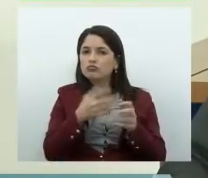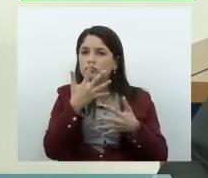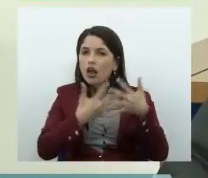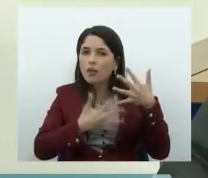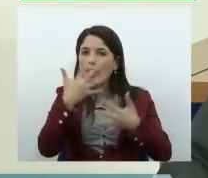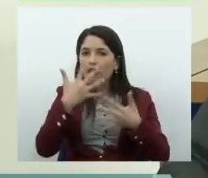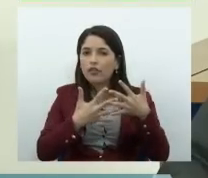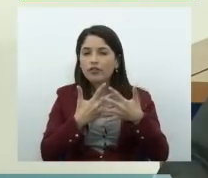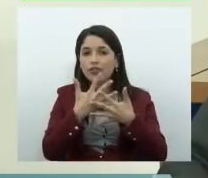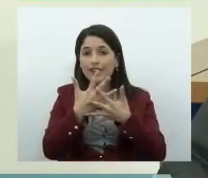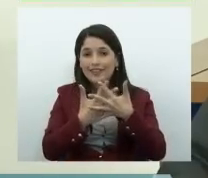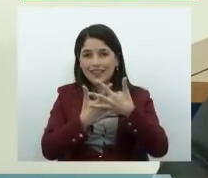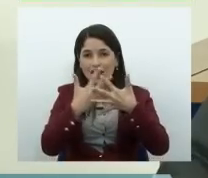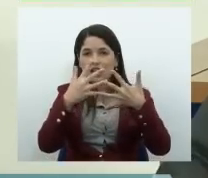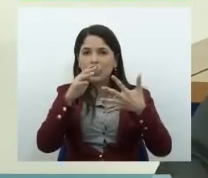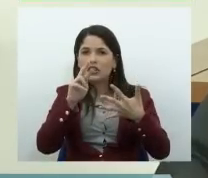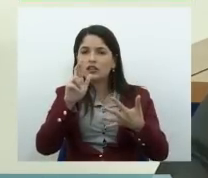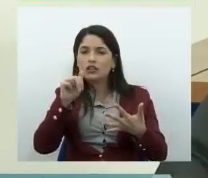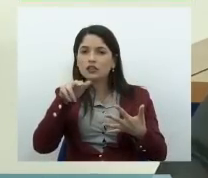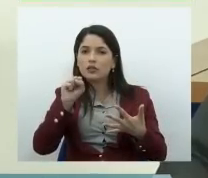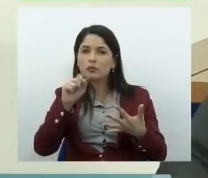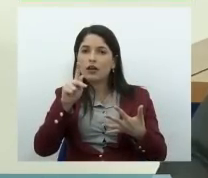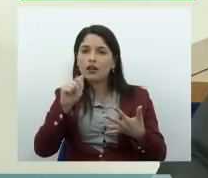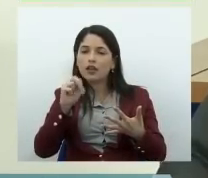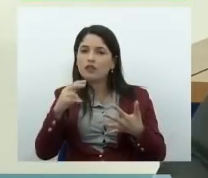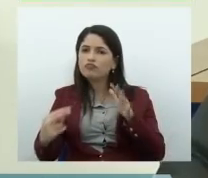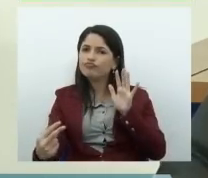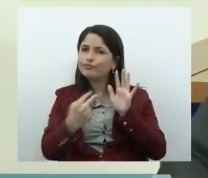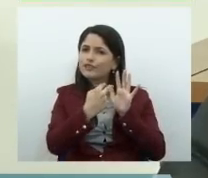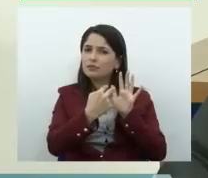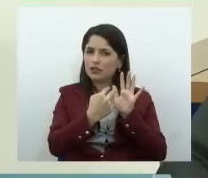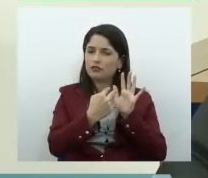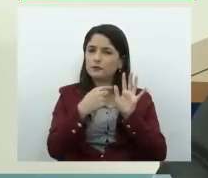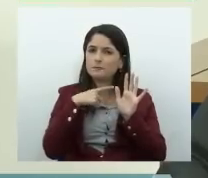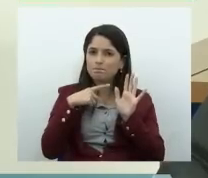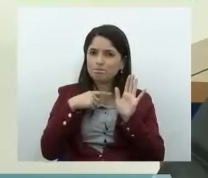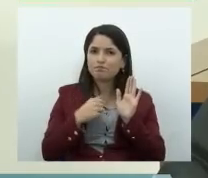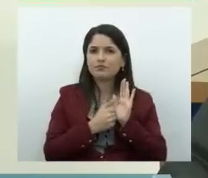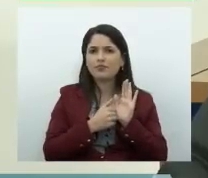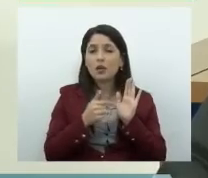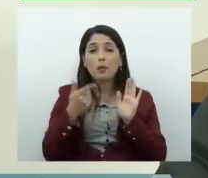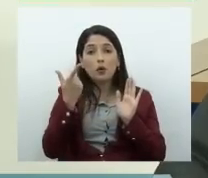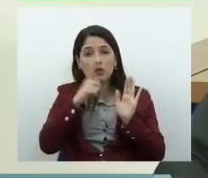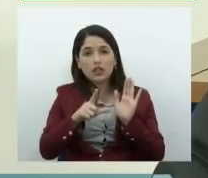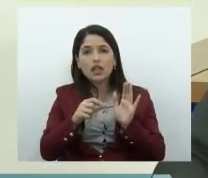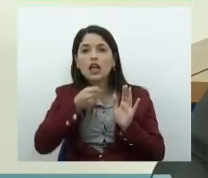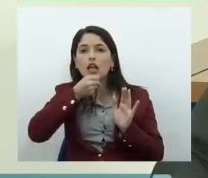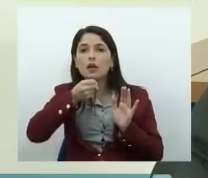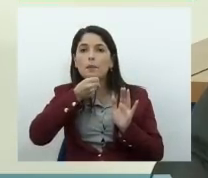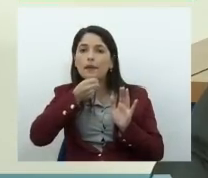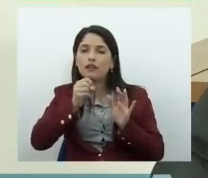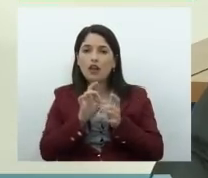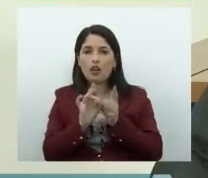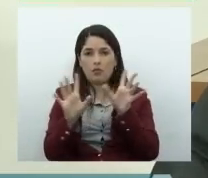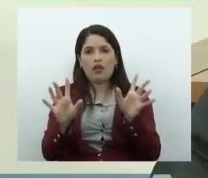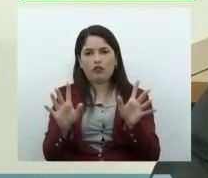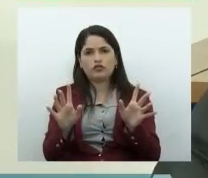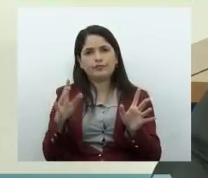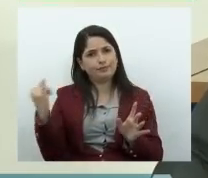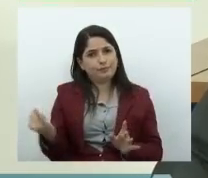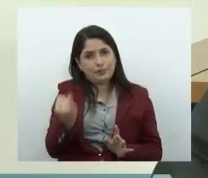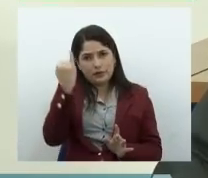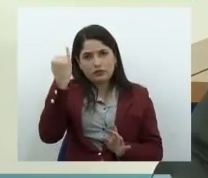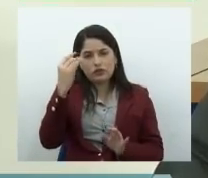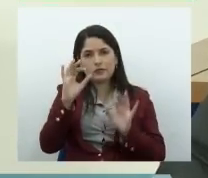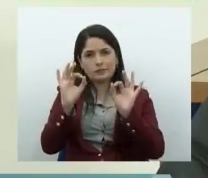essa transparência ocorra, para que o aprofundamento democrático ocorra, a liberdade de imprensa é essencial. Gostaria de